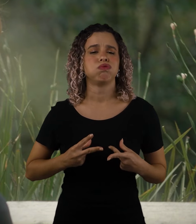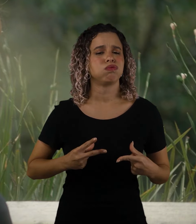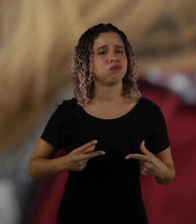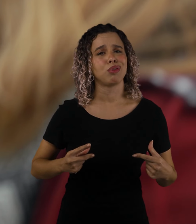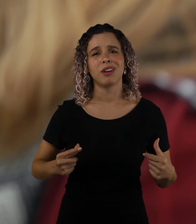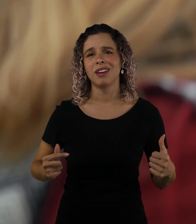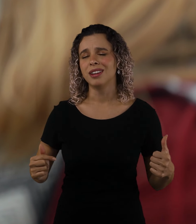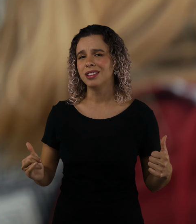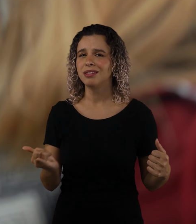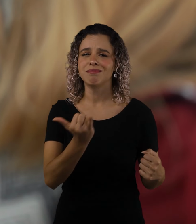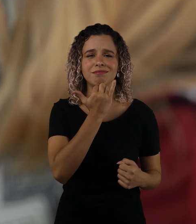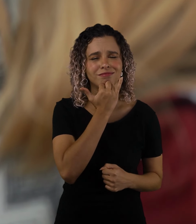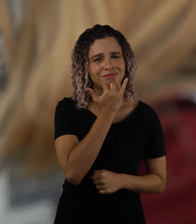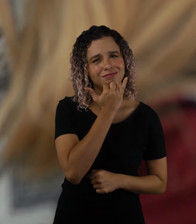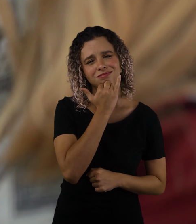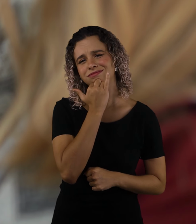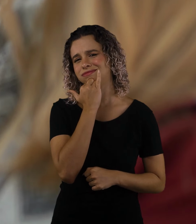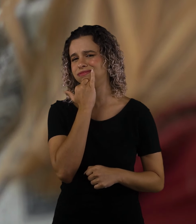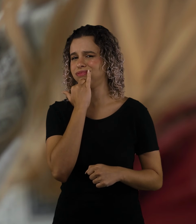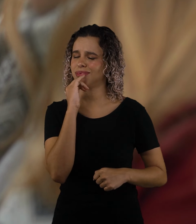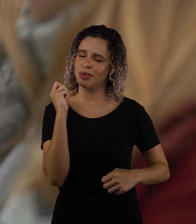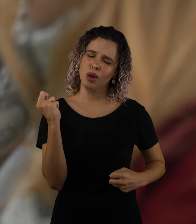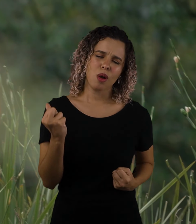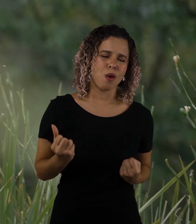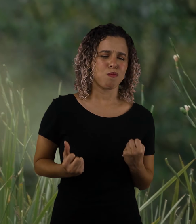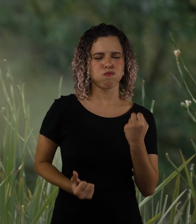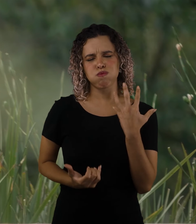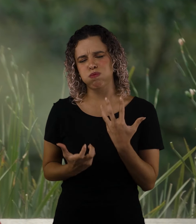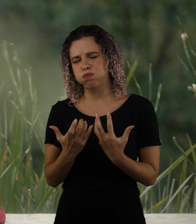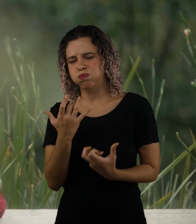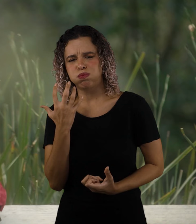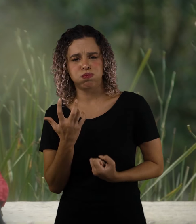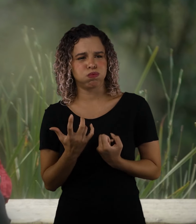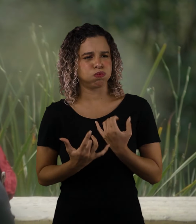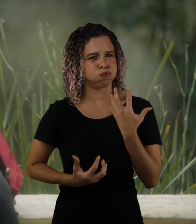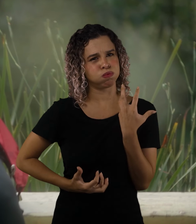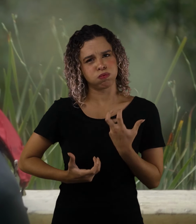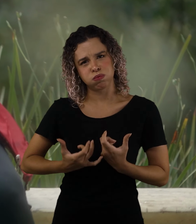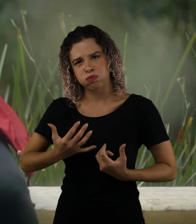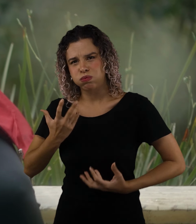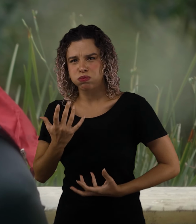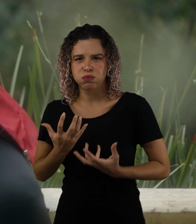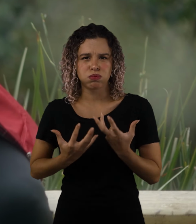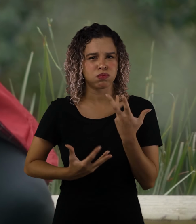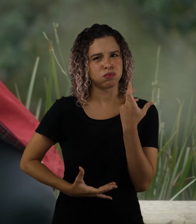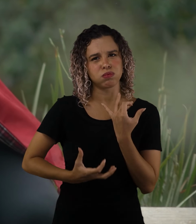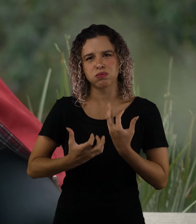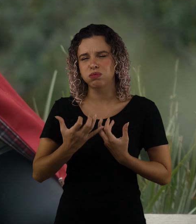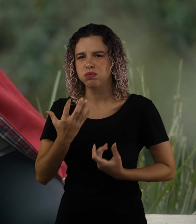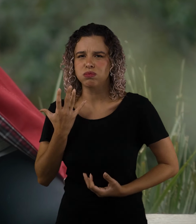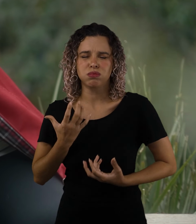the desire, but the embers won't snuff out. Uso um casaco